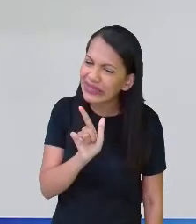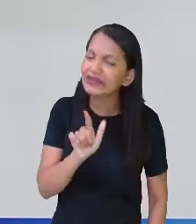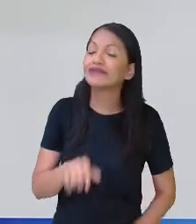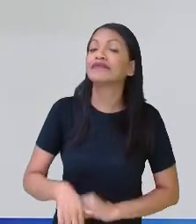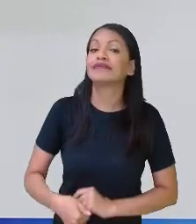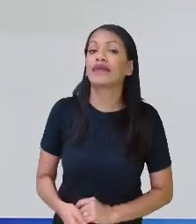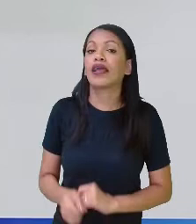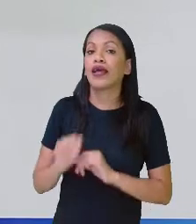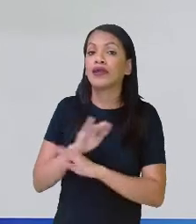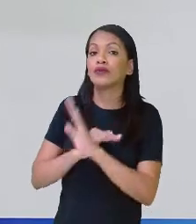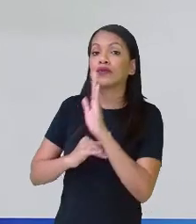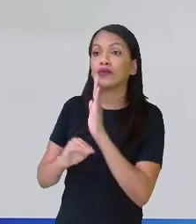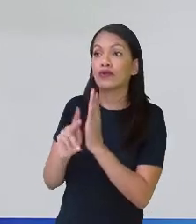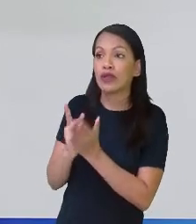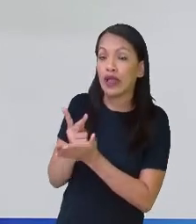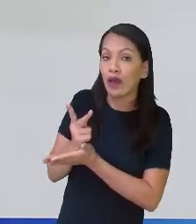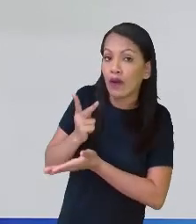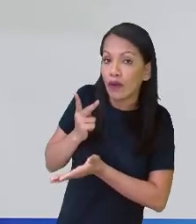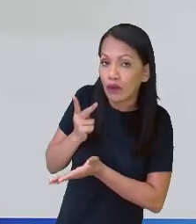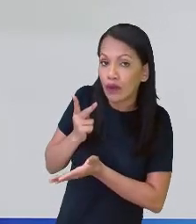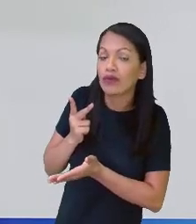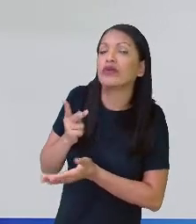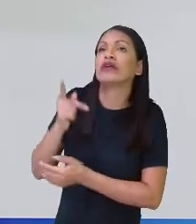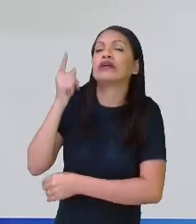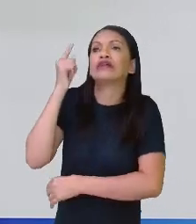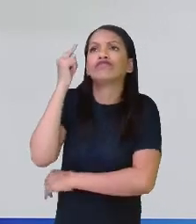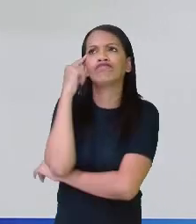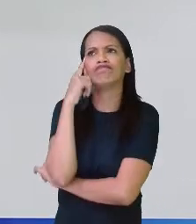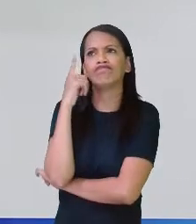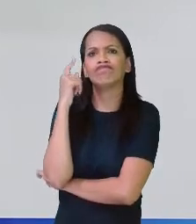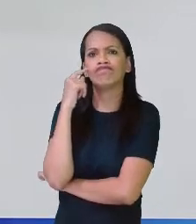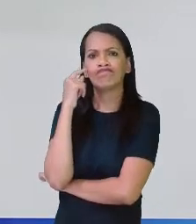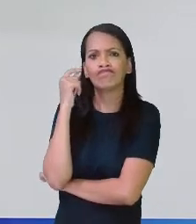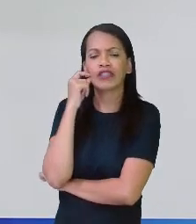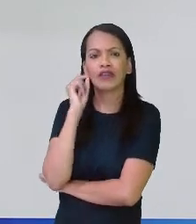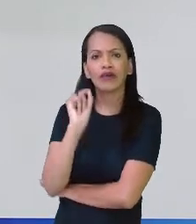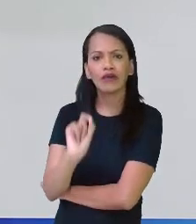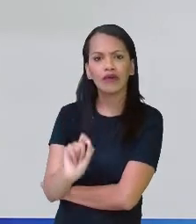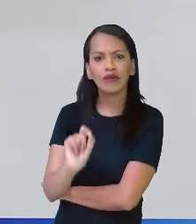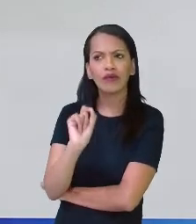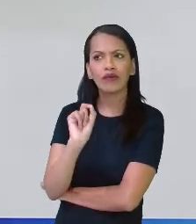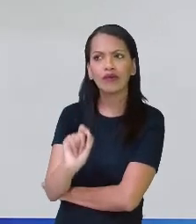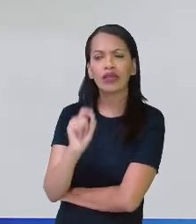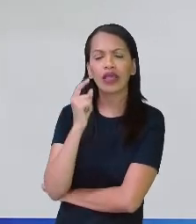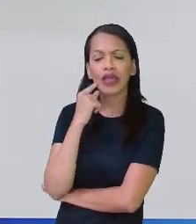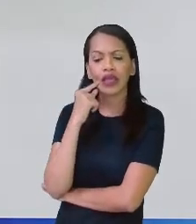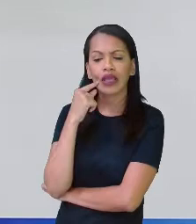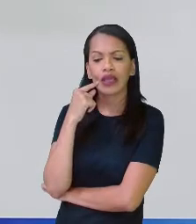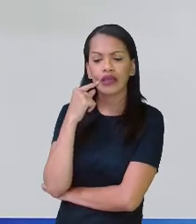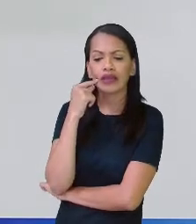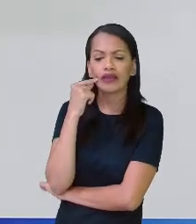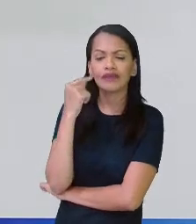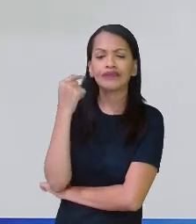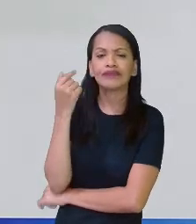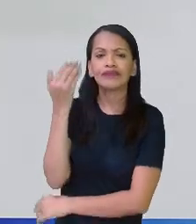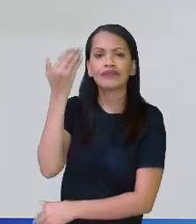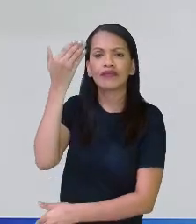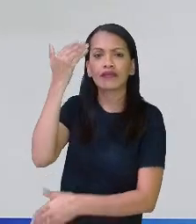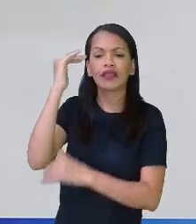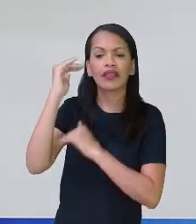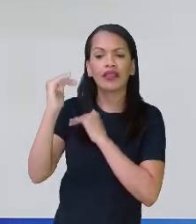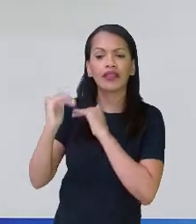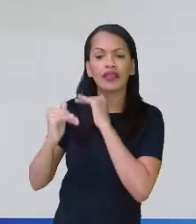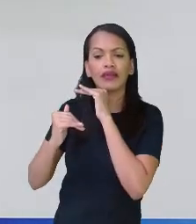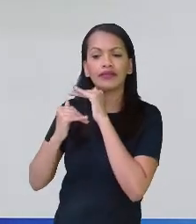que acontece ali, a gente tem que ver o que? O enredo. Ele é que vai